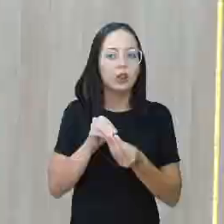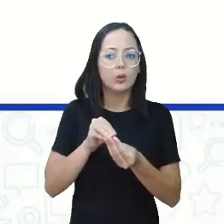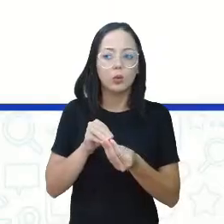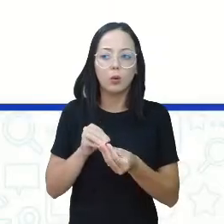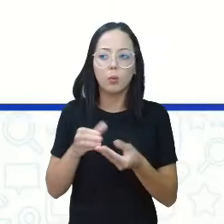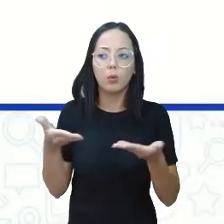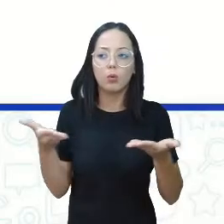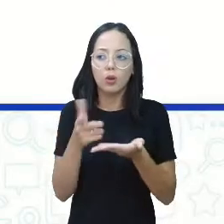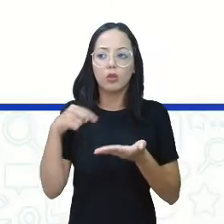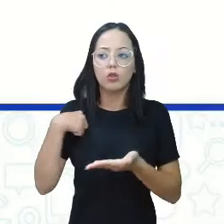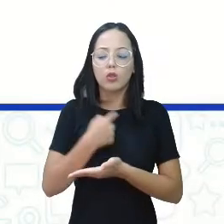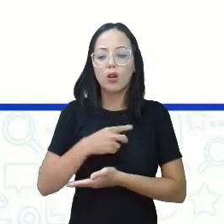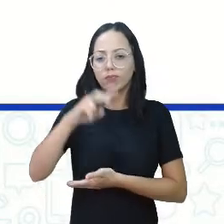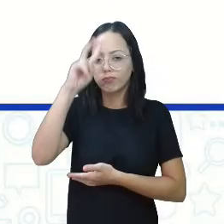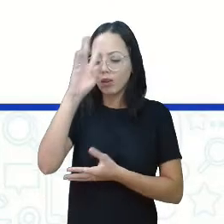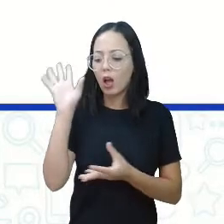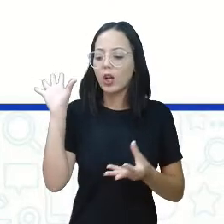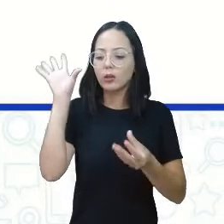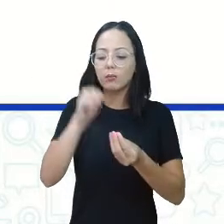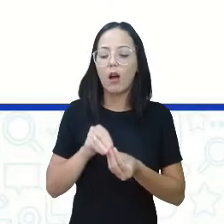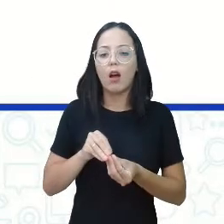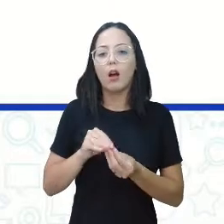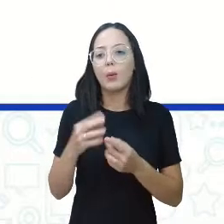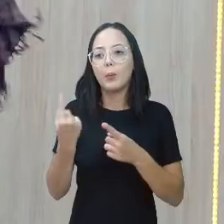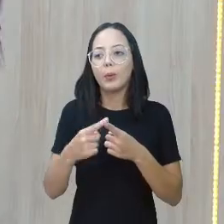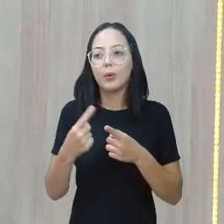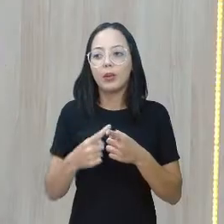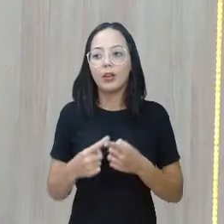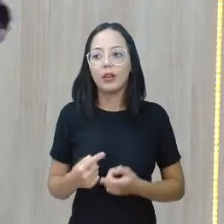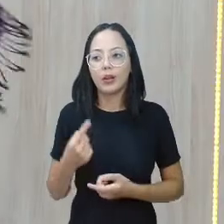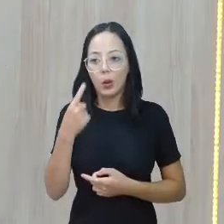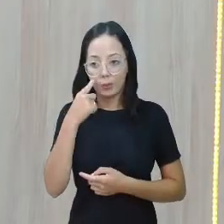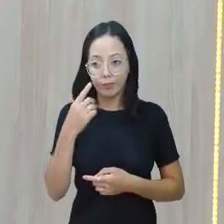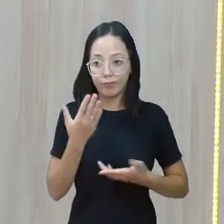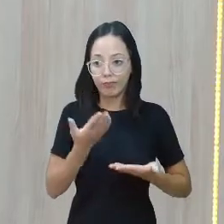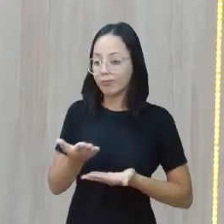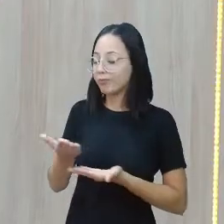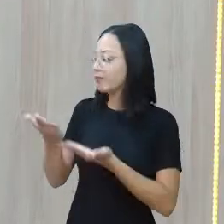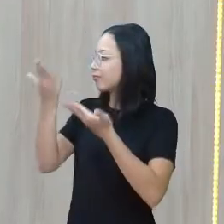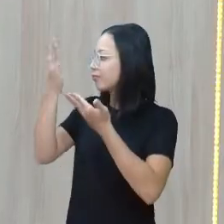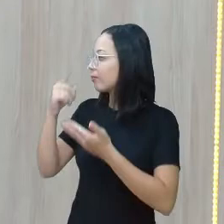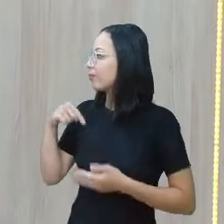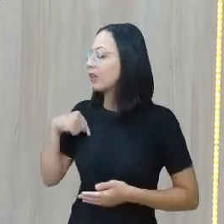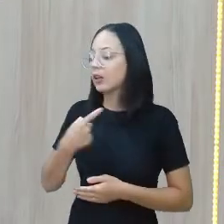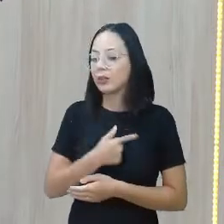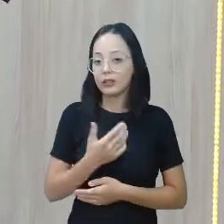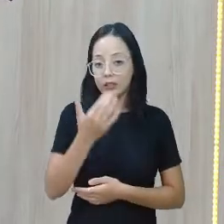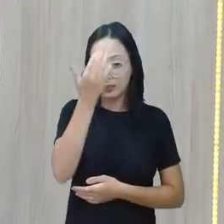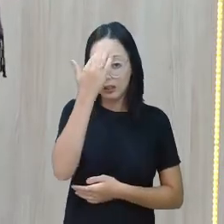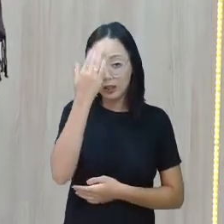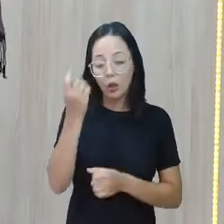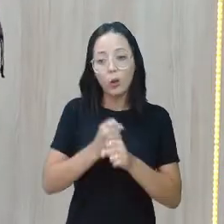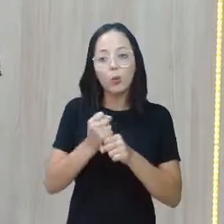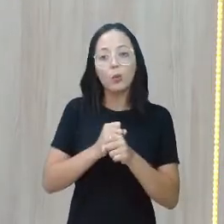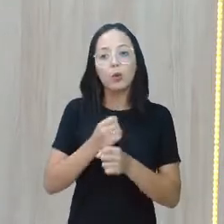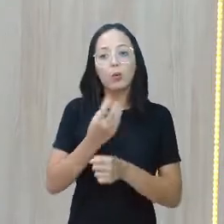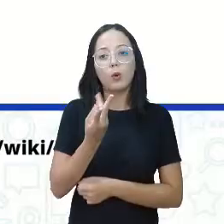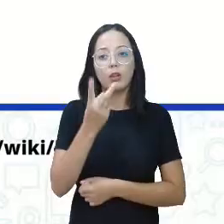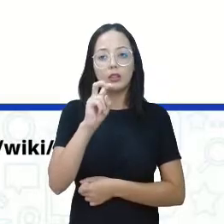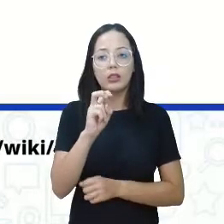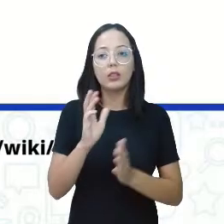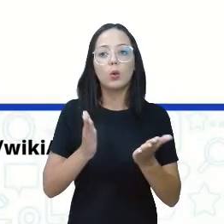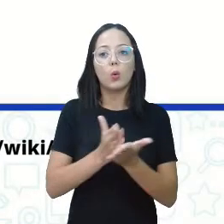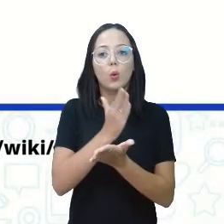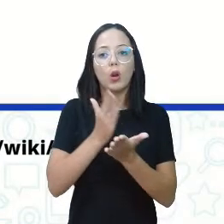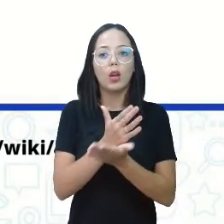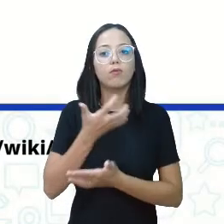Fazer só uma linhazinha assim, só porque, para a gente não se perder, né? Em 45, o